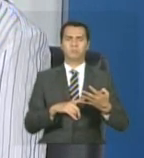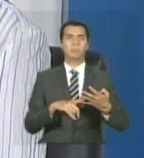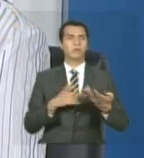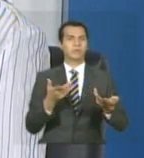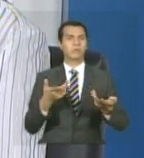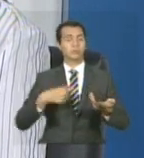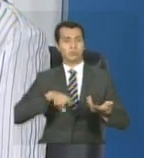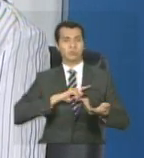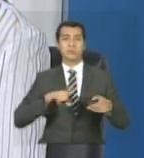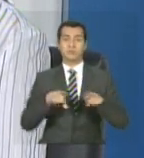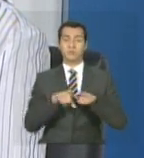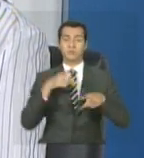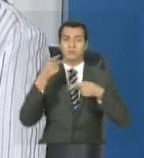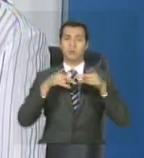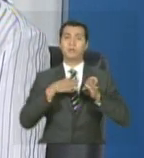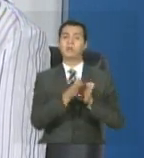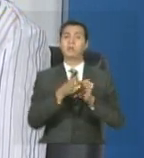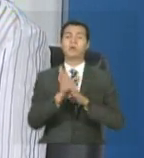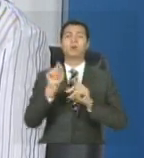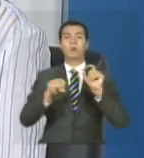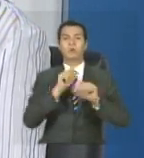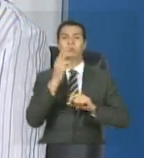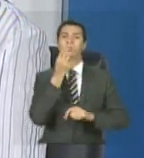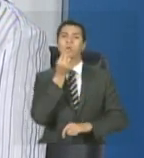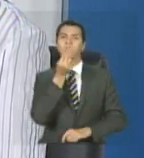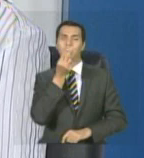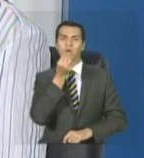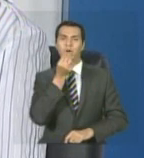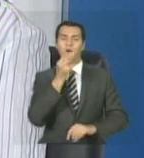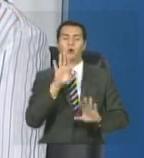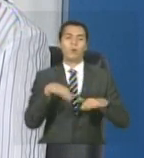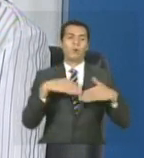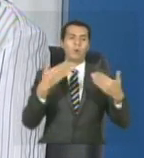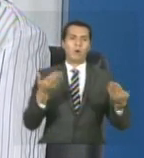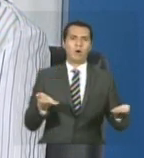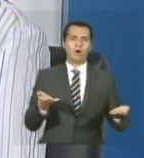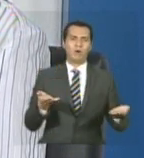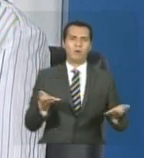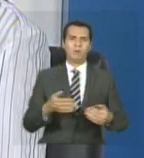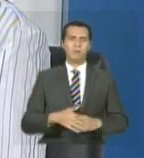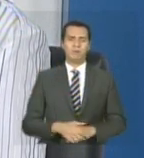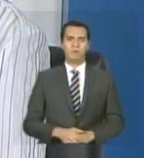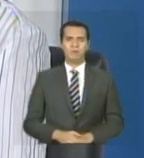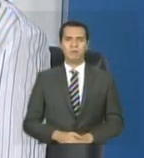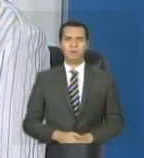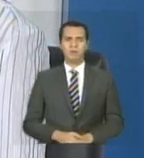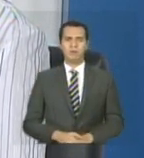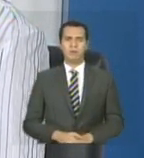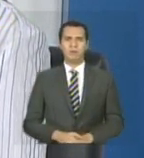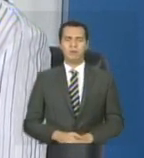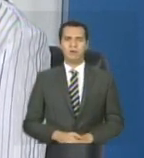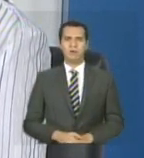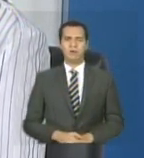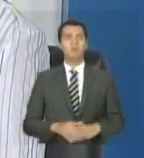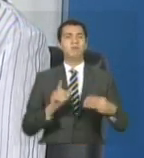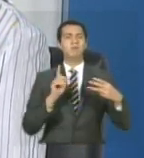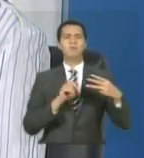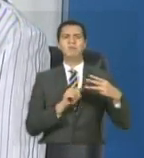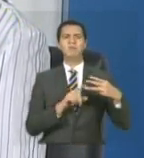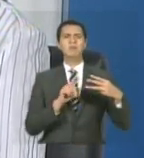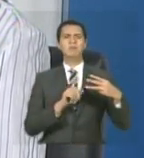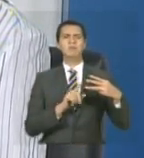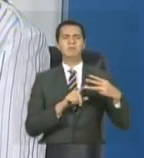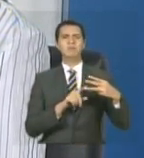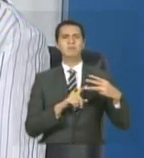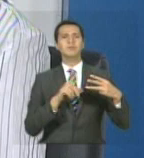orientação nutricional, né, qual o melhor... Qual é o terceiro eixo? O terceiro eixo é o sistema de segurança